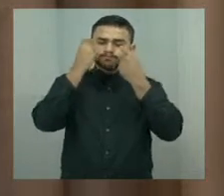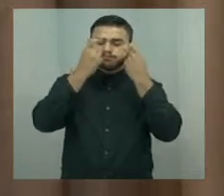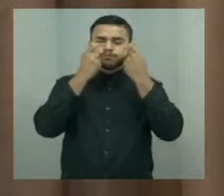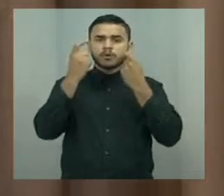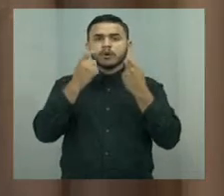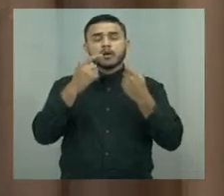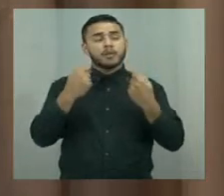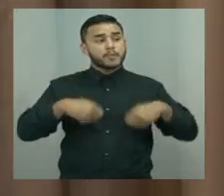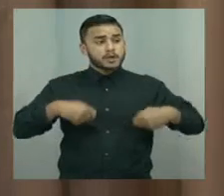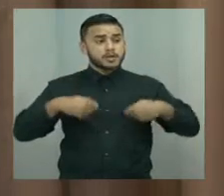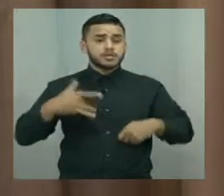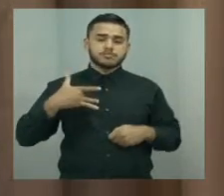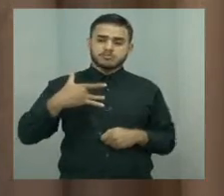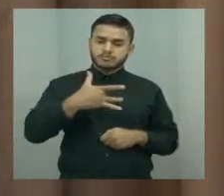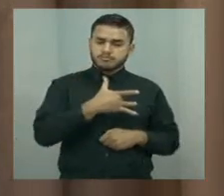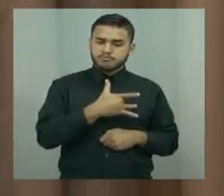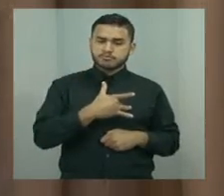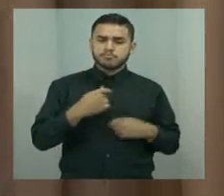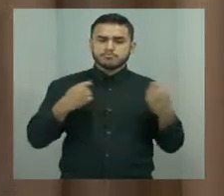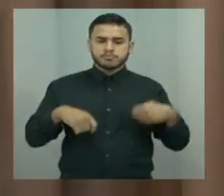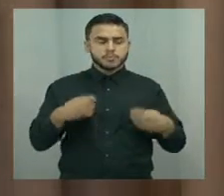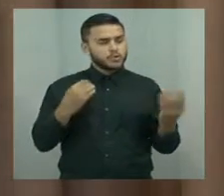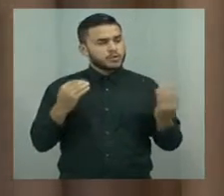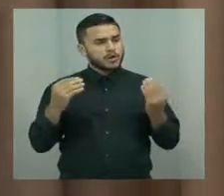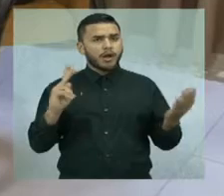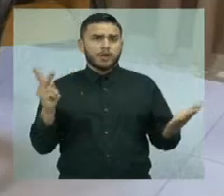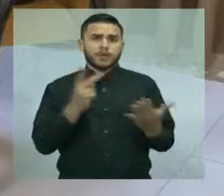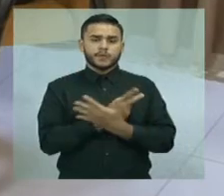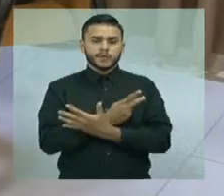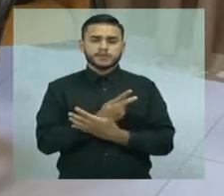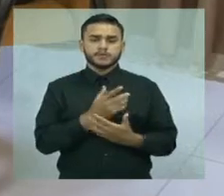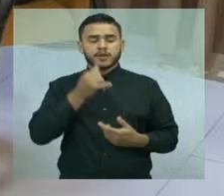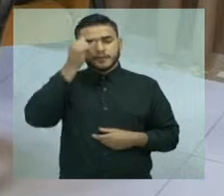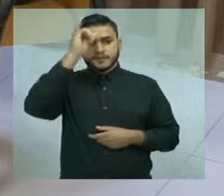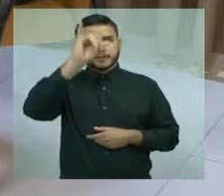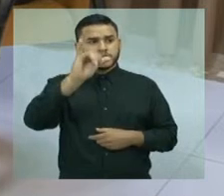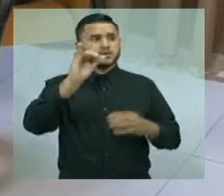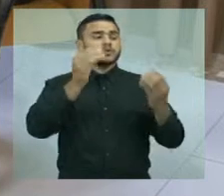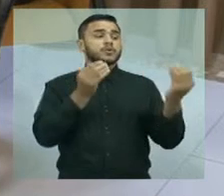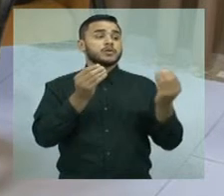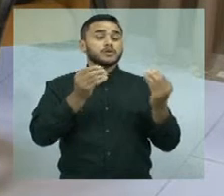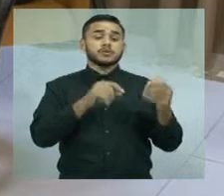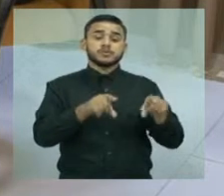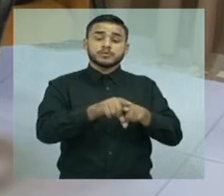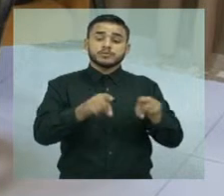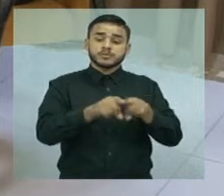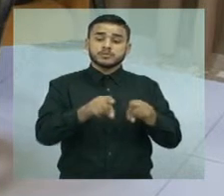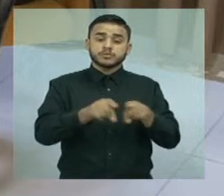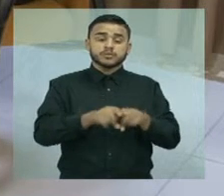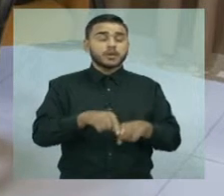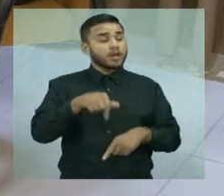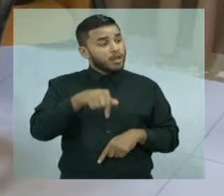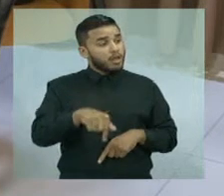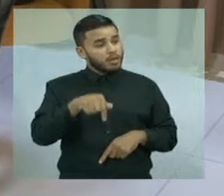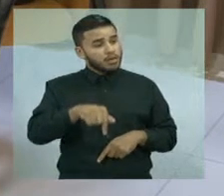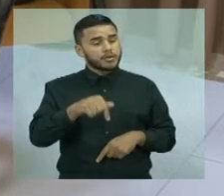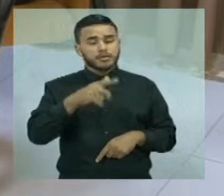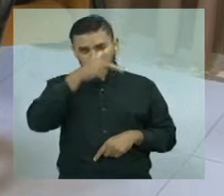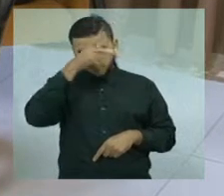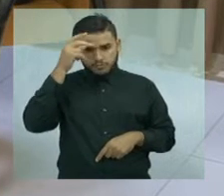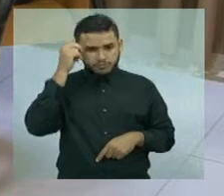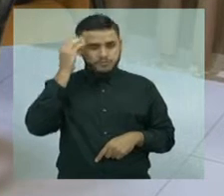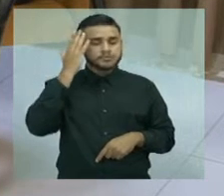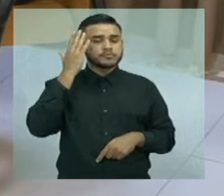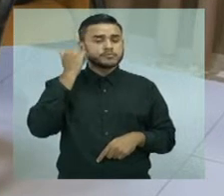do cuidado com a saúde, o que é que se caracteriza, de que forma pode se prevenir, como também o trabalho que é feito no município. A gente